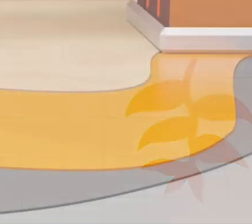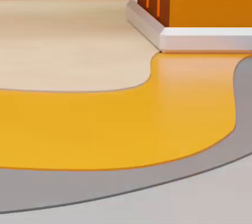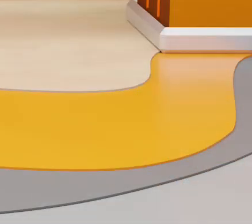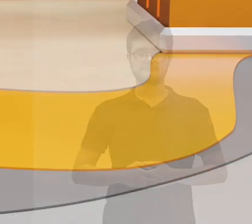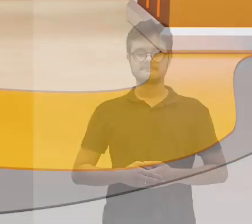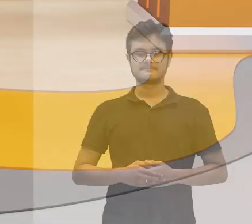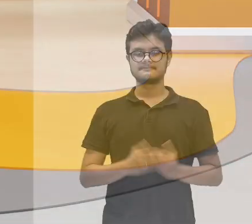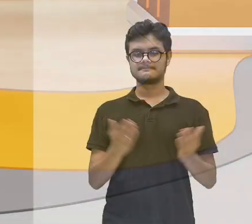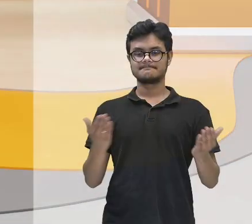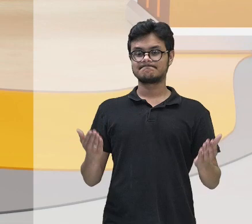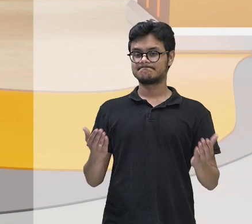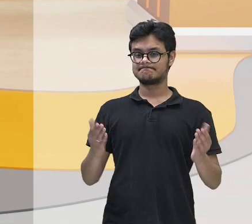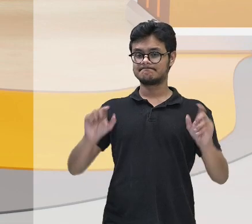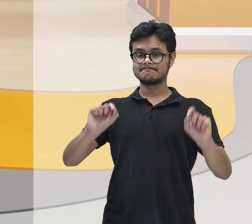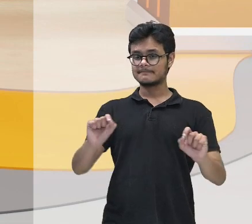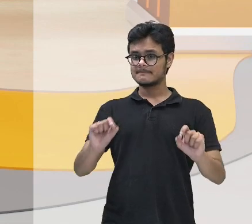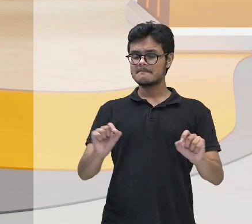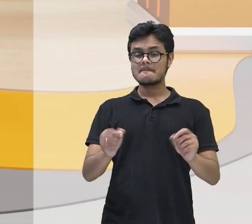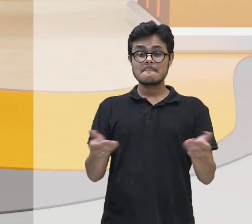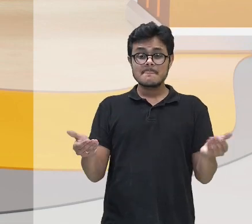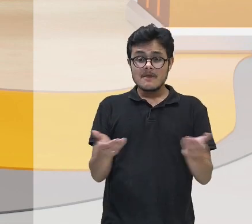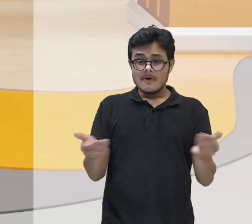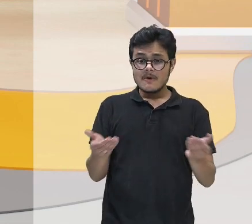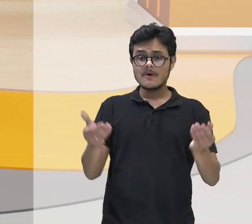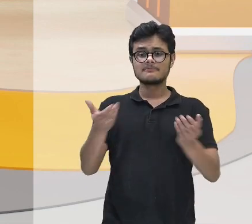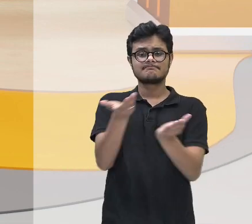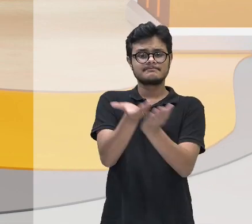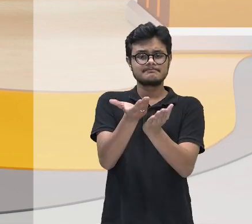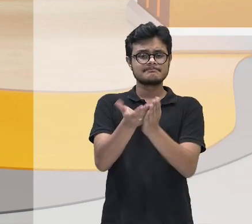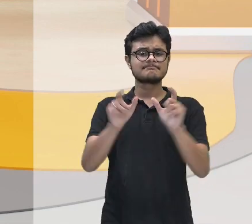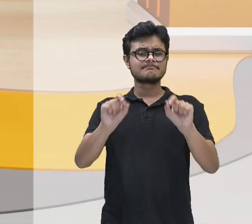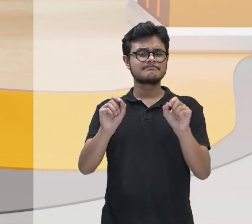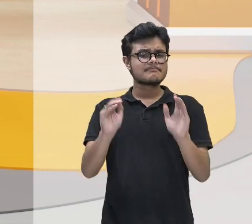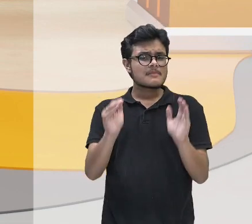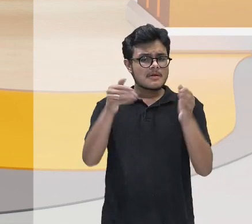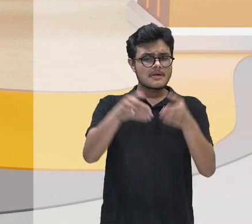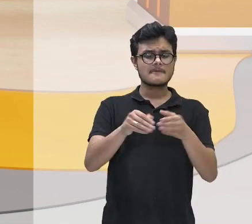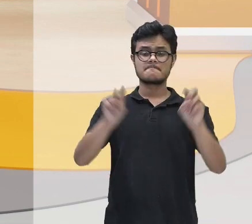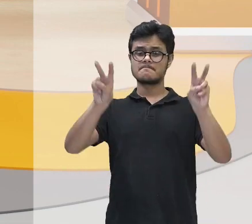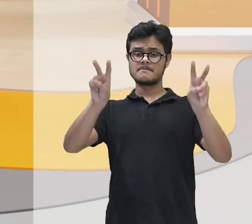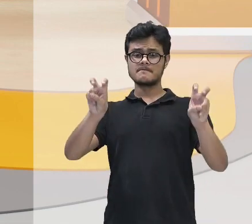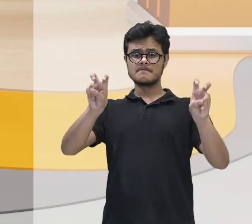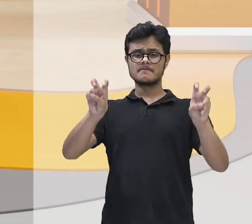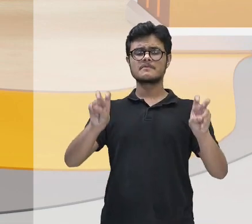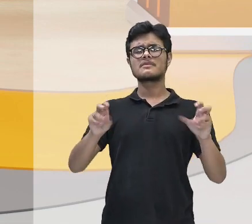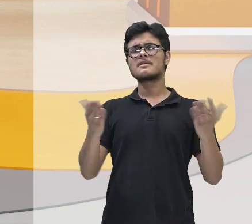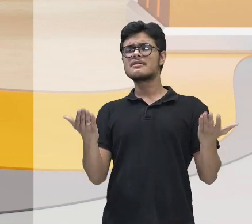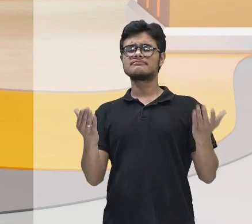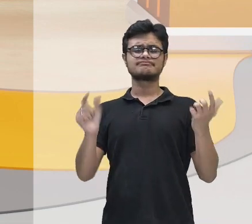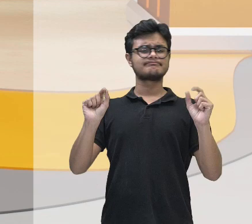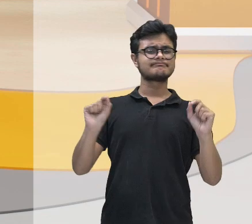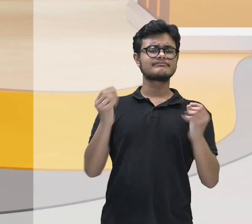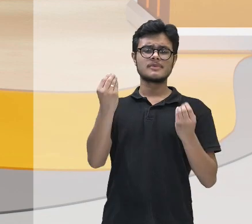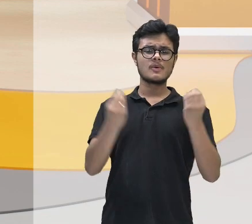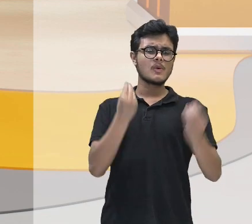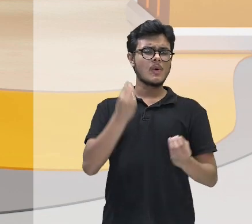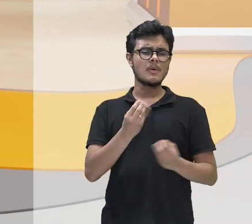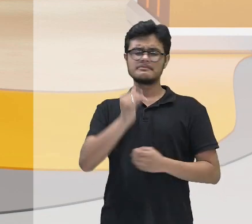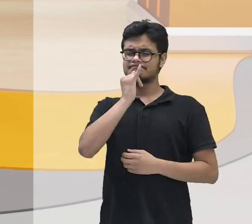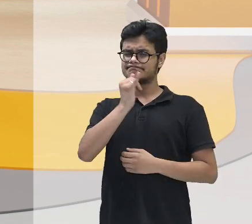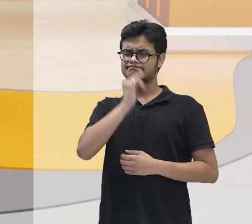aula então gente Nesta aula nós iremos focar na leitura na interpr